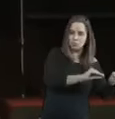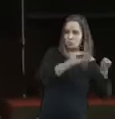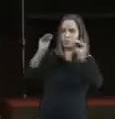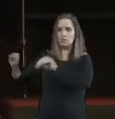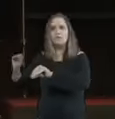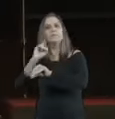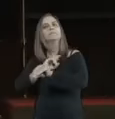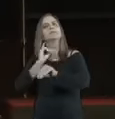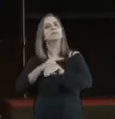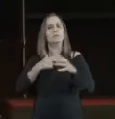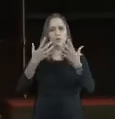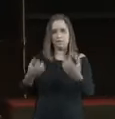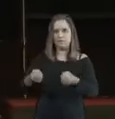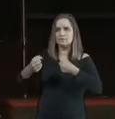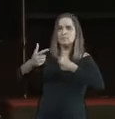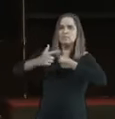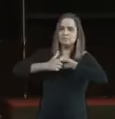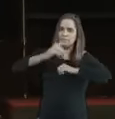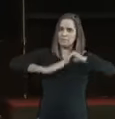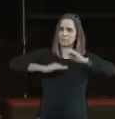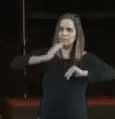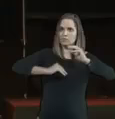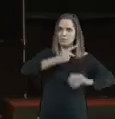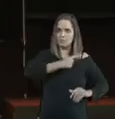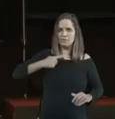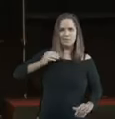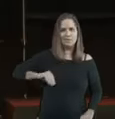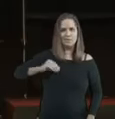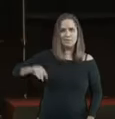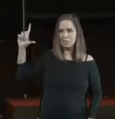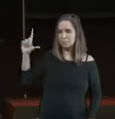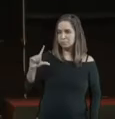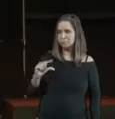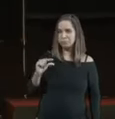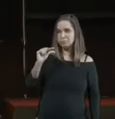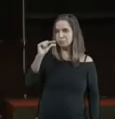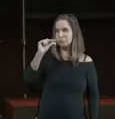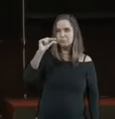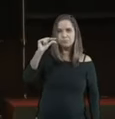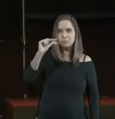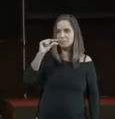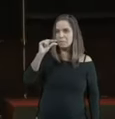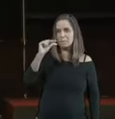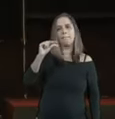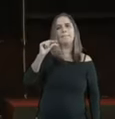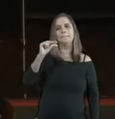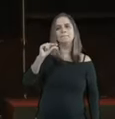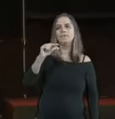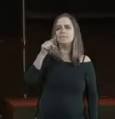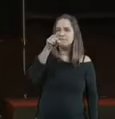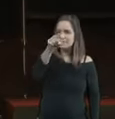Fui ganhando um salário que era um terço do que eu ganhava. Você está afim de arrumar um emprego para ganhar um terço? Pois